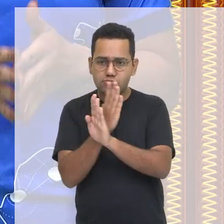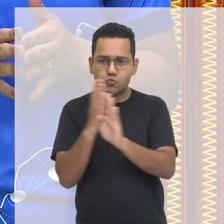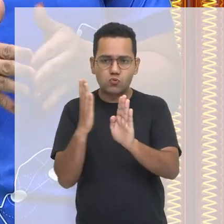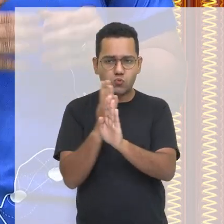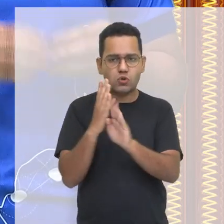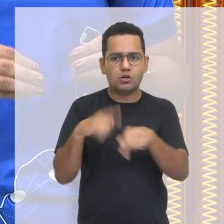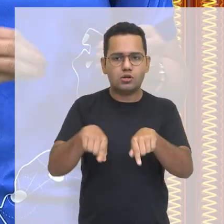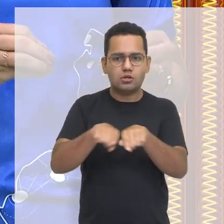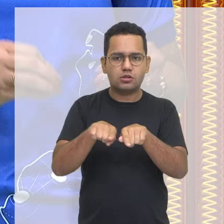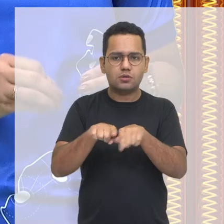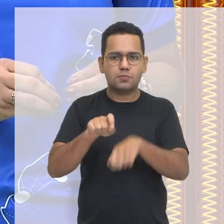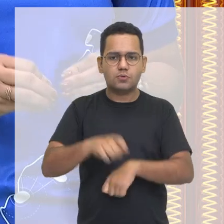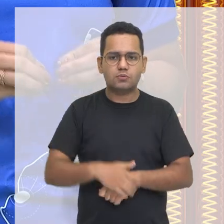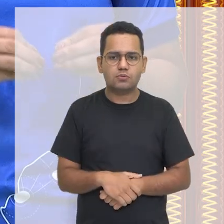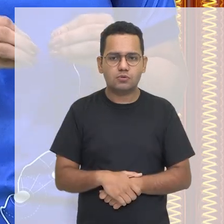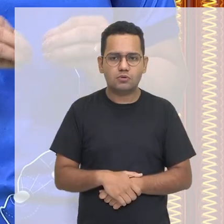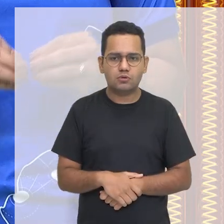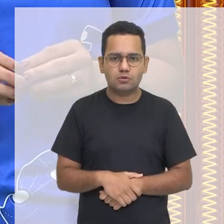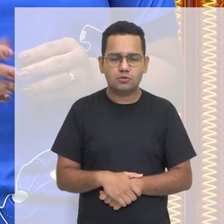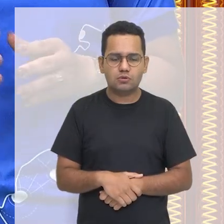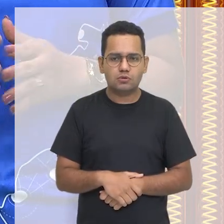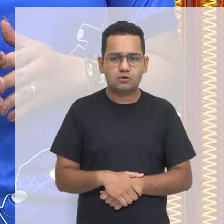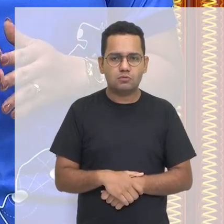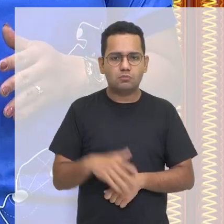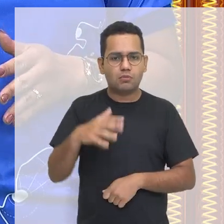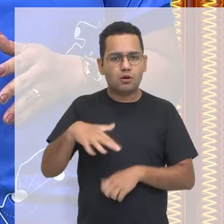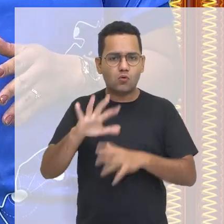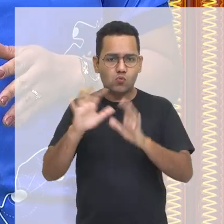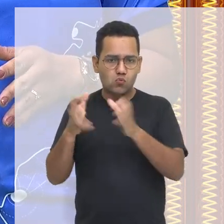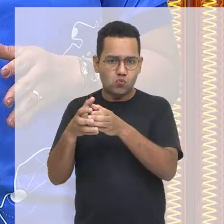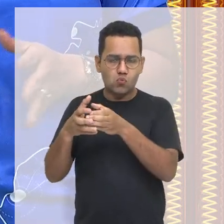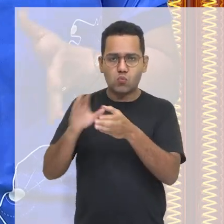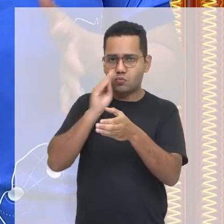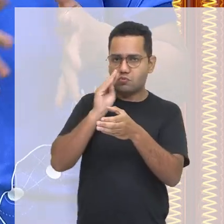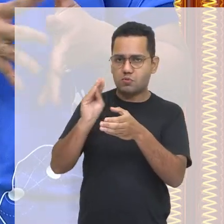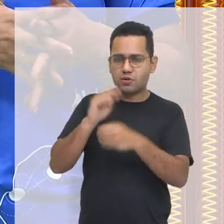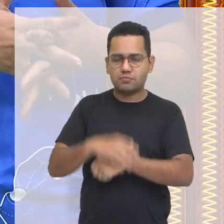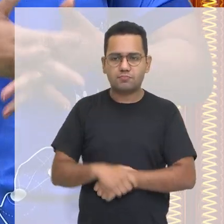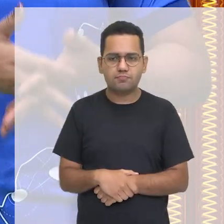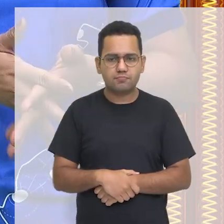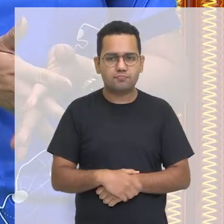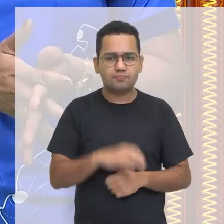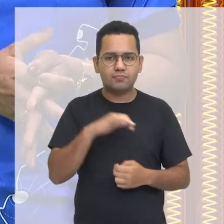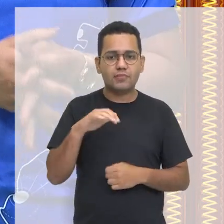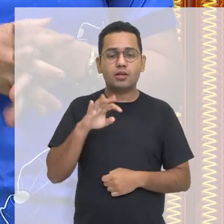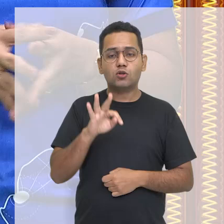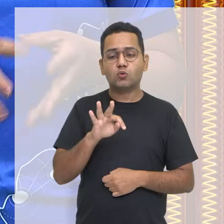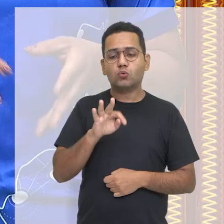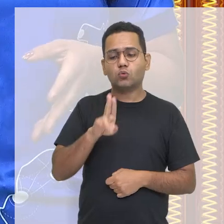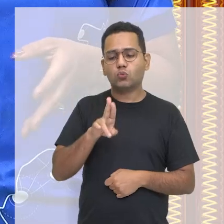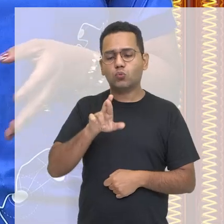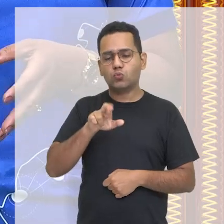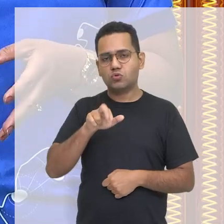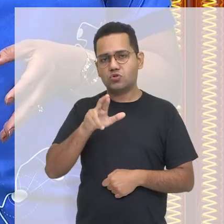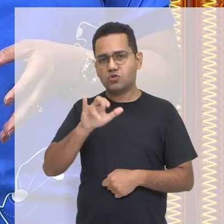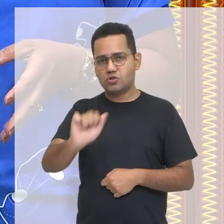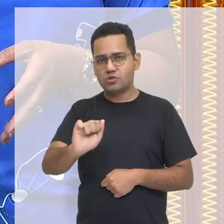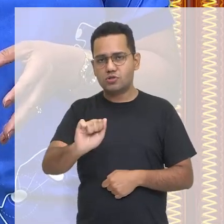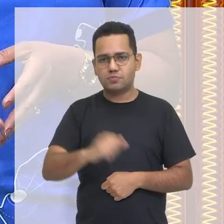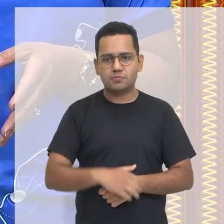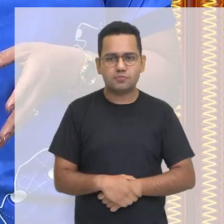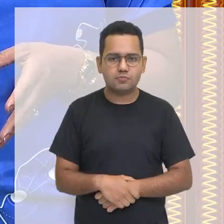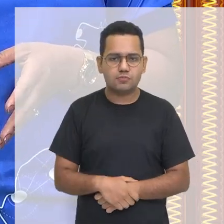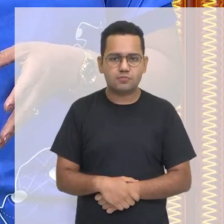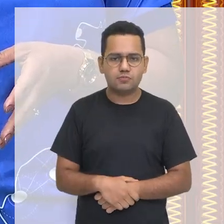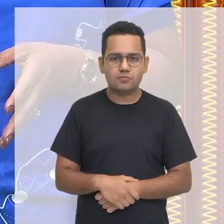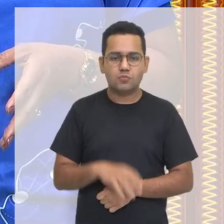percepção de isolacionismo e desprezo da elite do país. E na Tunísia, uma situação que vai